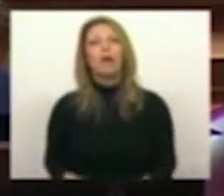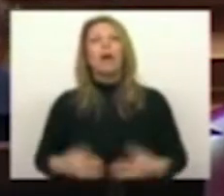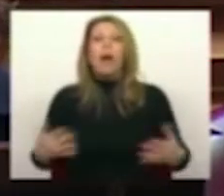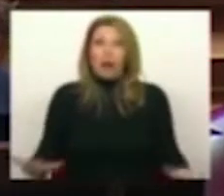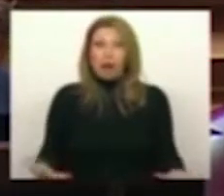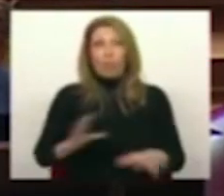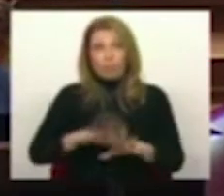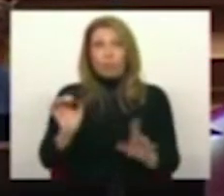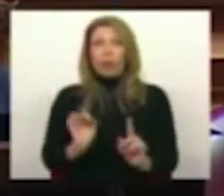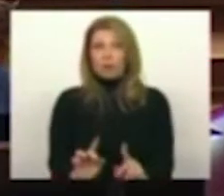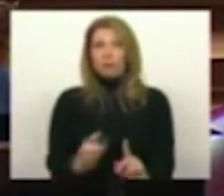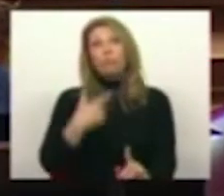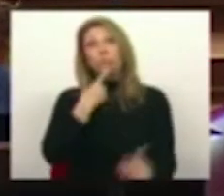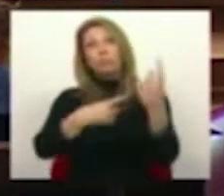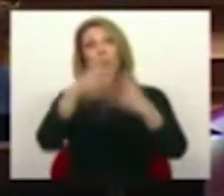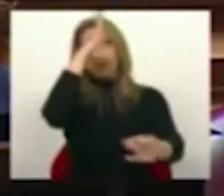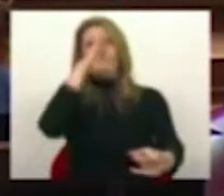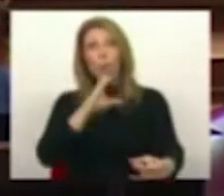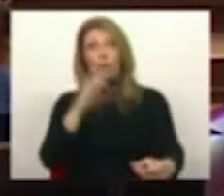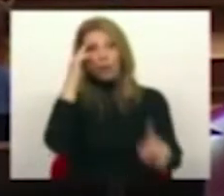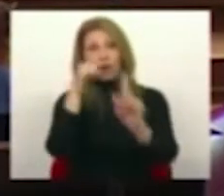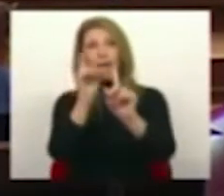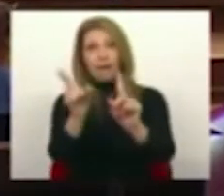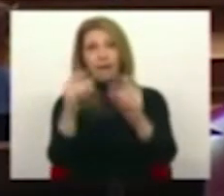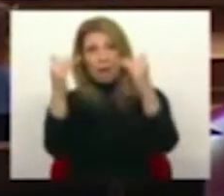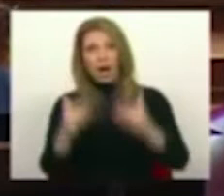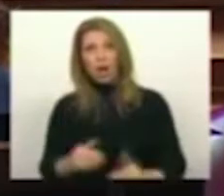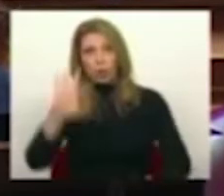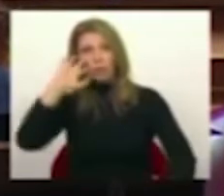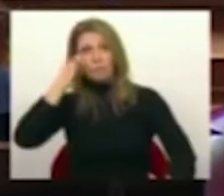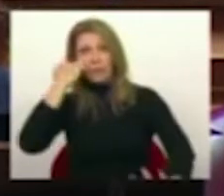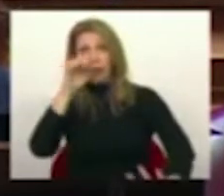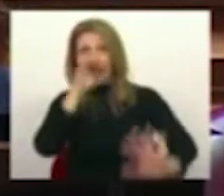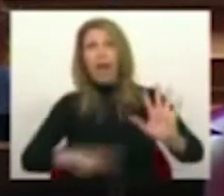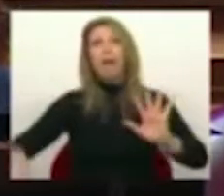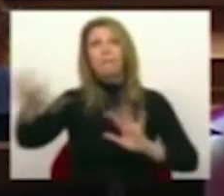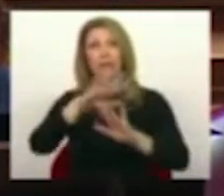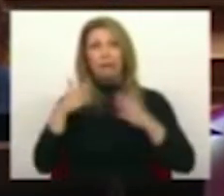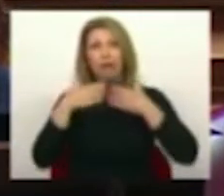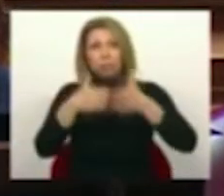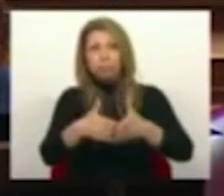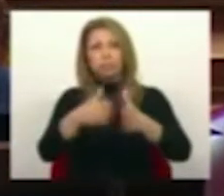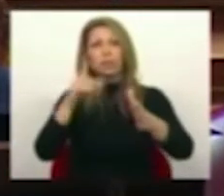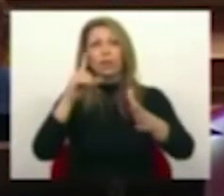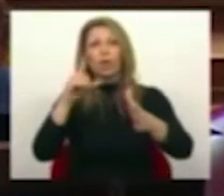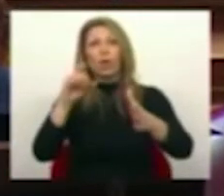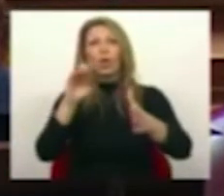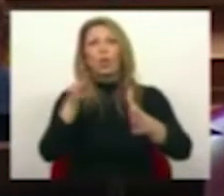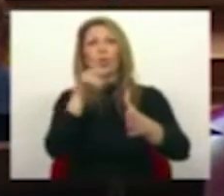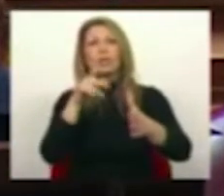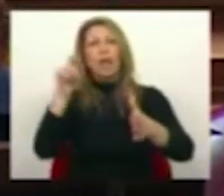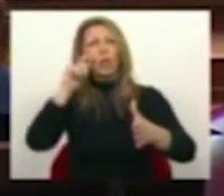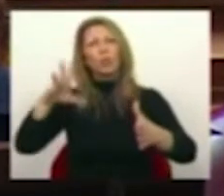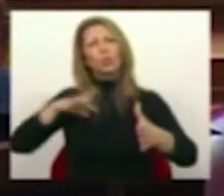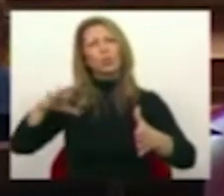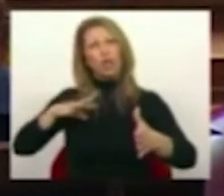gostaríamos de colocar é se o Governo tenciona ou não reduzir o impacto ambiental da atividade turística de cruzeiro, porque quanto a isso vamos a tempo no nosso país, já que não